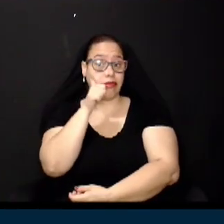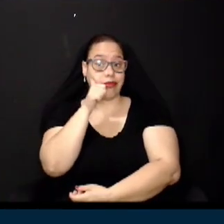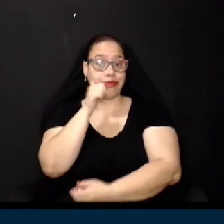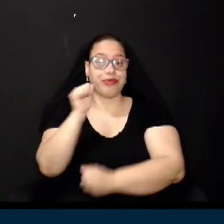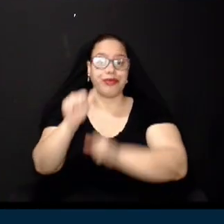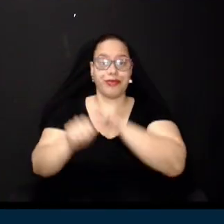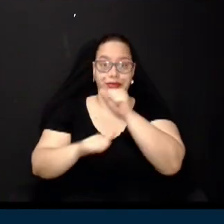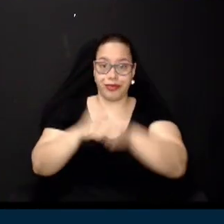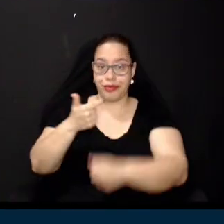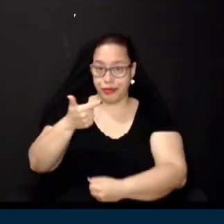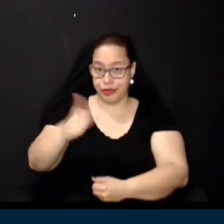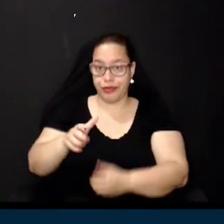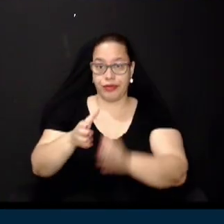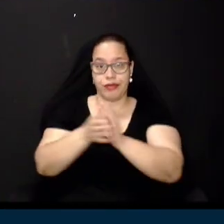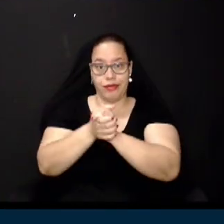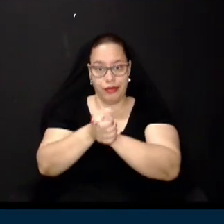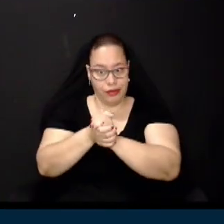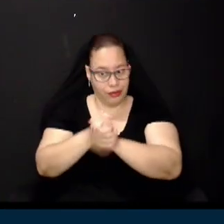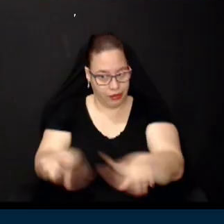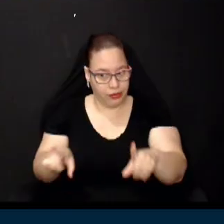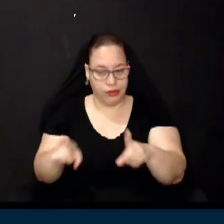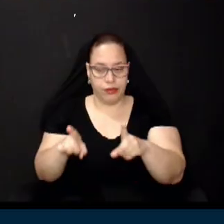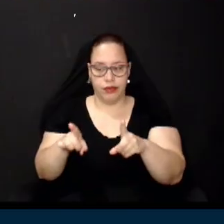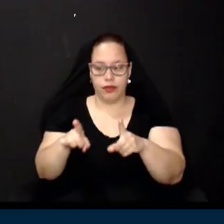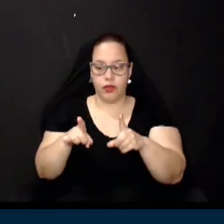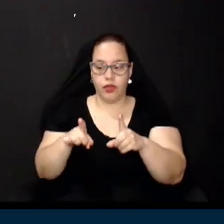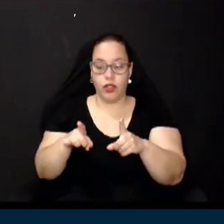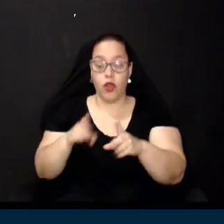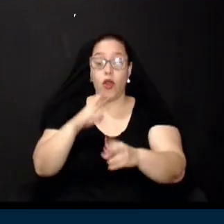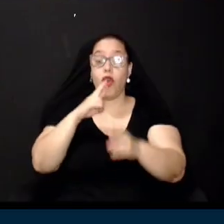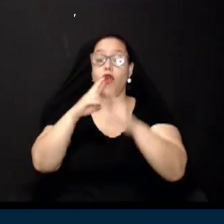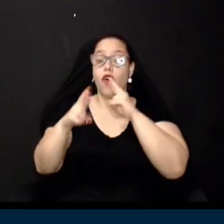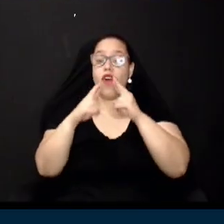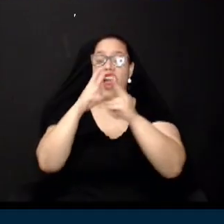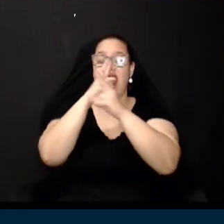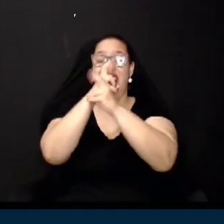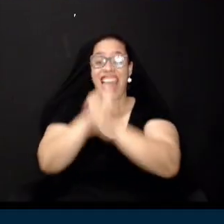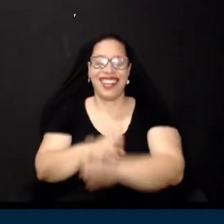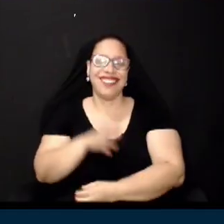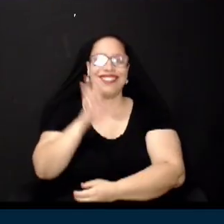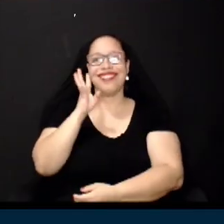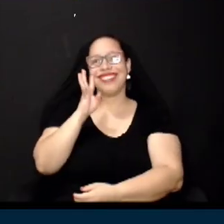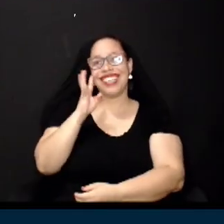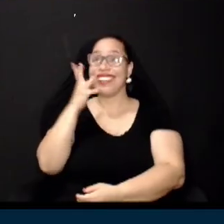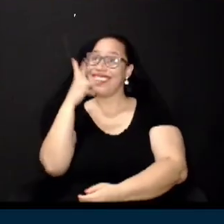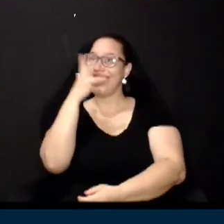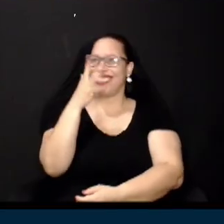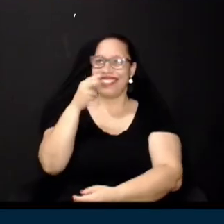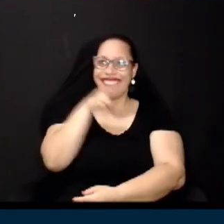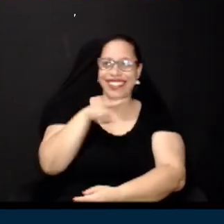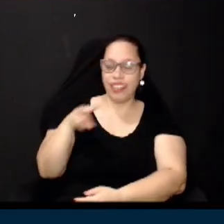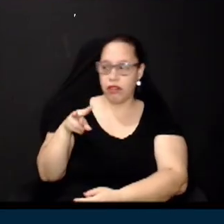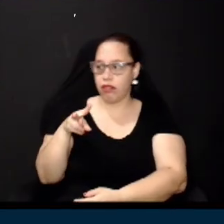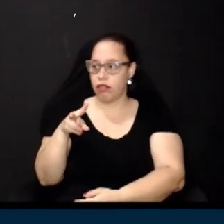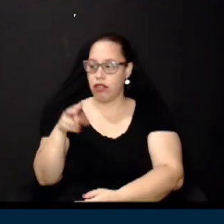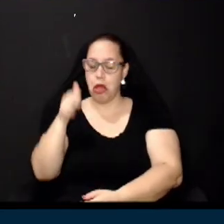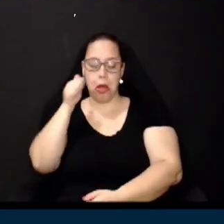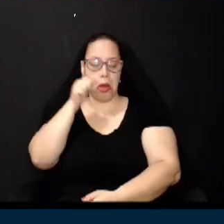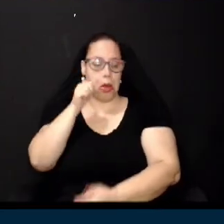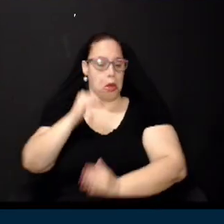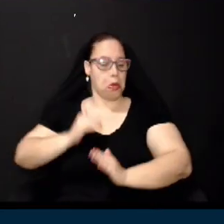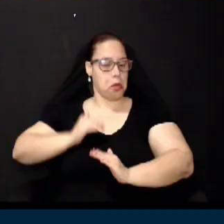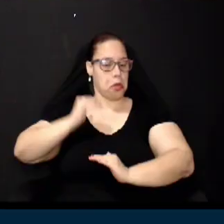uma separação, de um relacionamento tóxico, né? É tudo muito legal, é tudo muito bonito de se ver a mulher se reconstruindo,